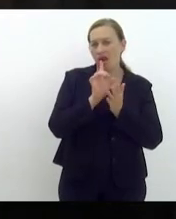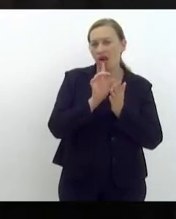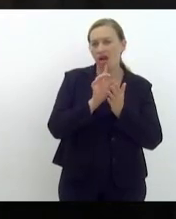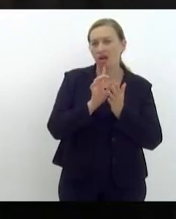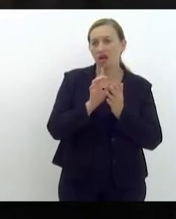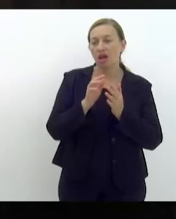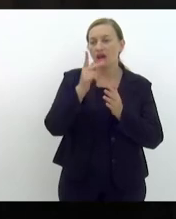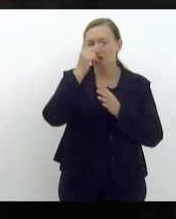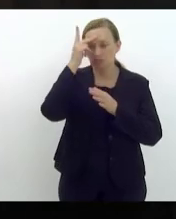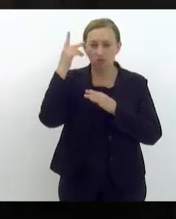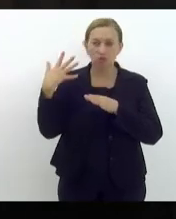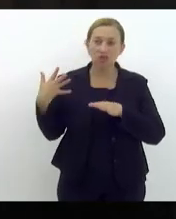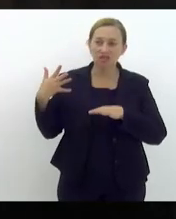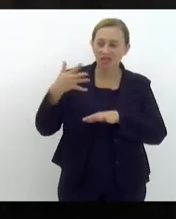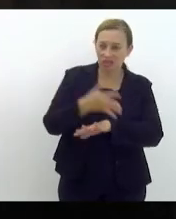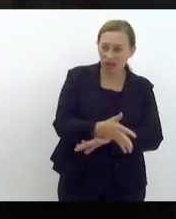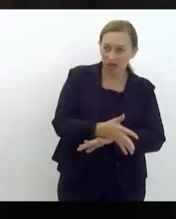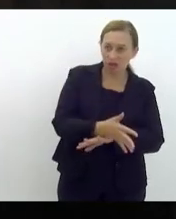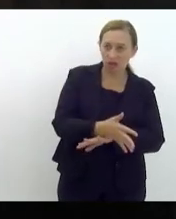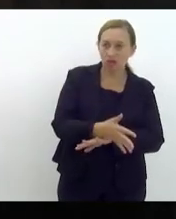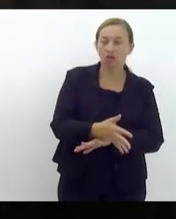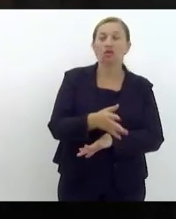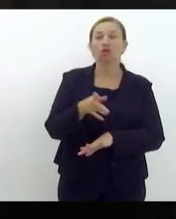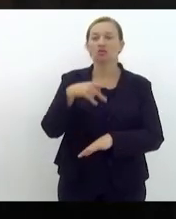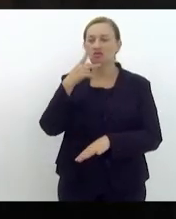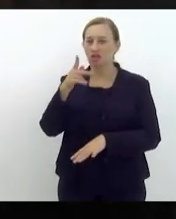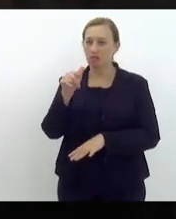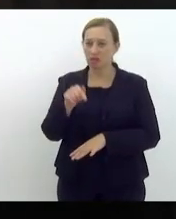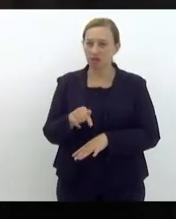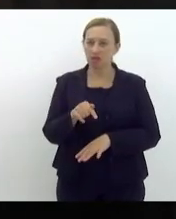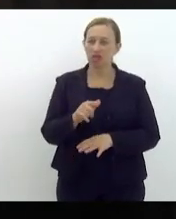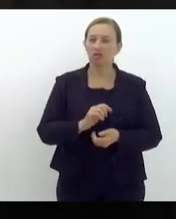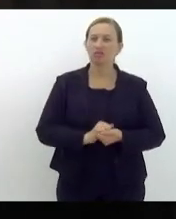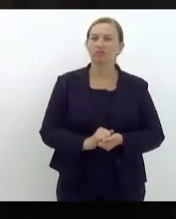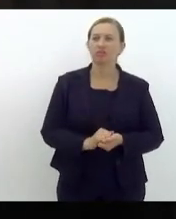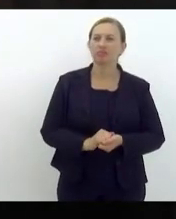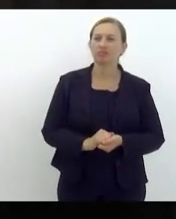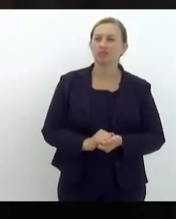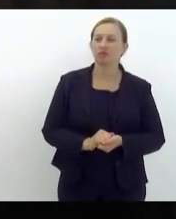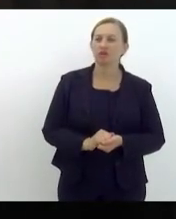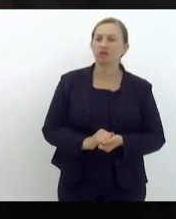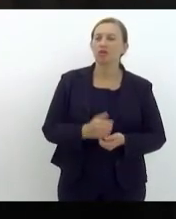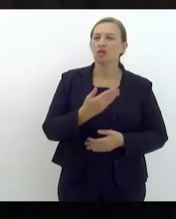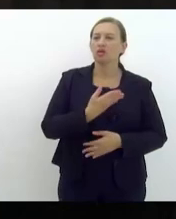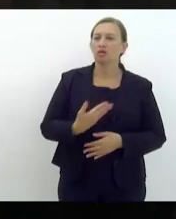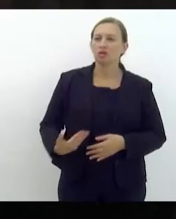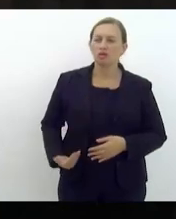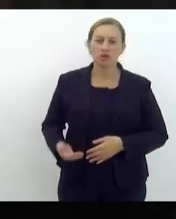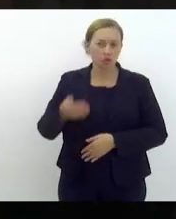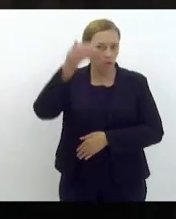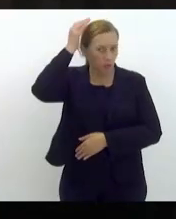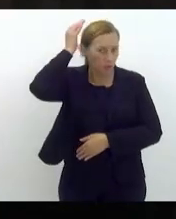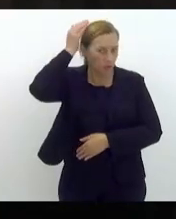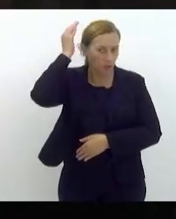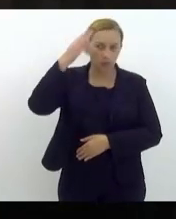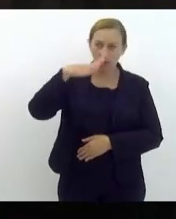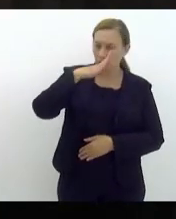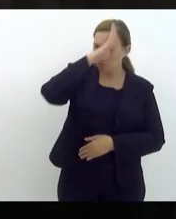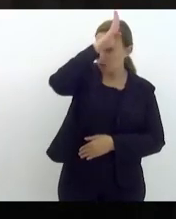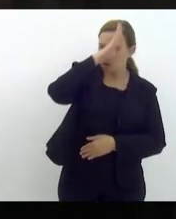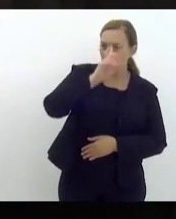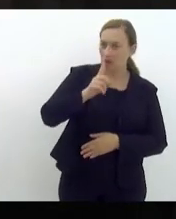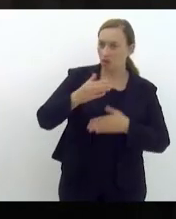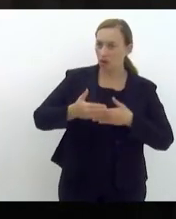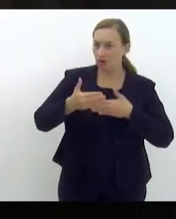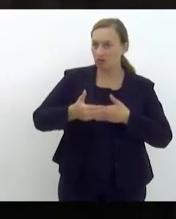moradores entraram ou seja nós questionamos aqui Além do fato dos governos de temer de bolsonaro de não